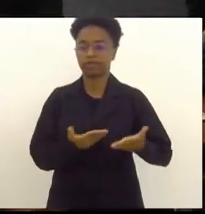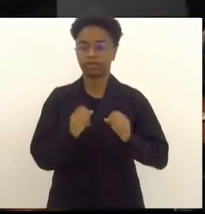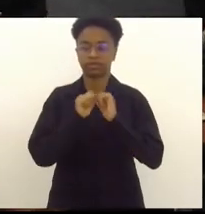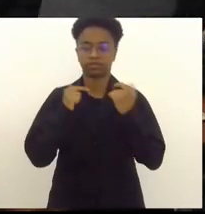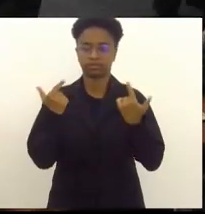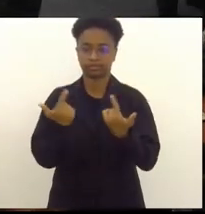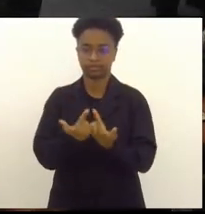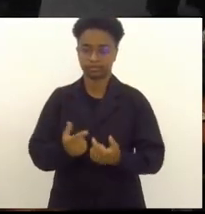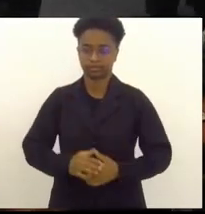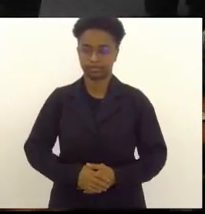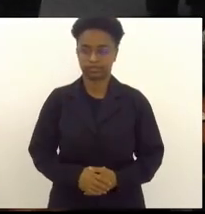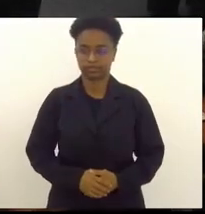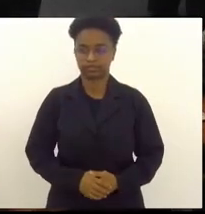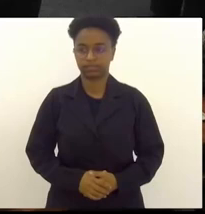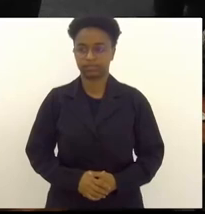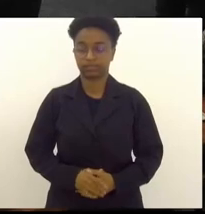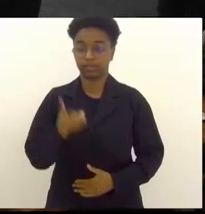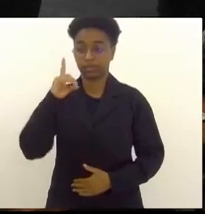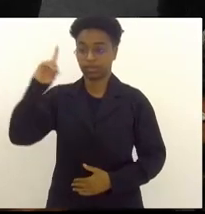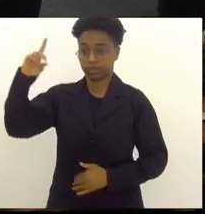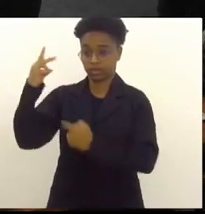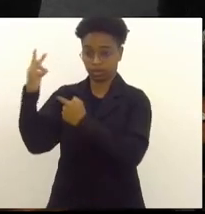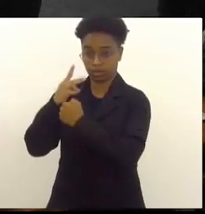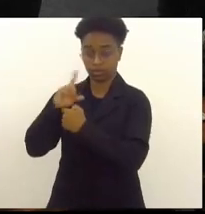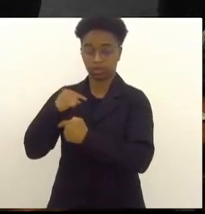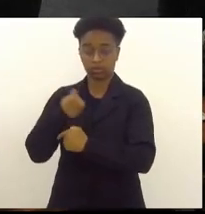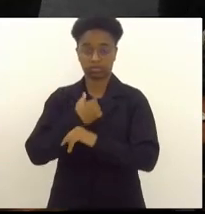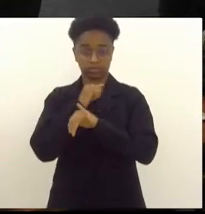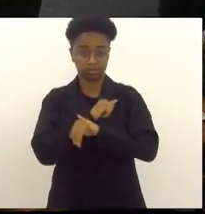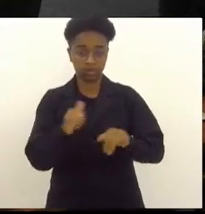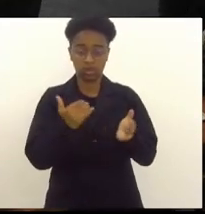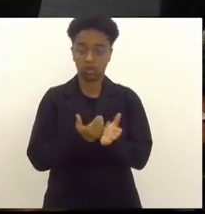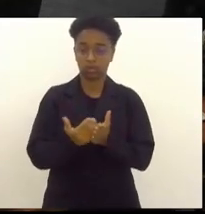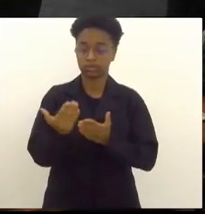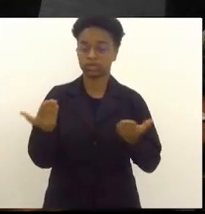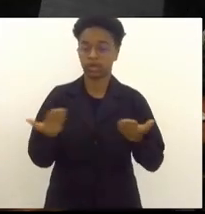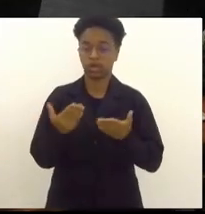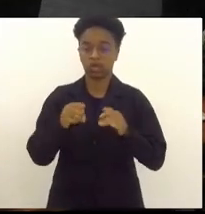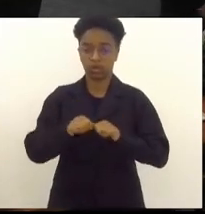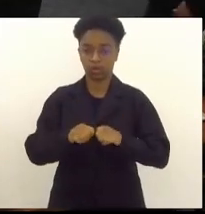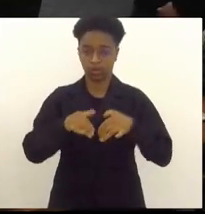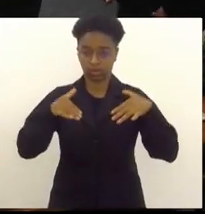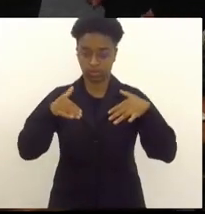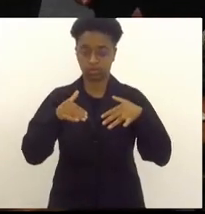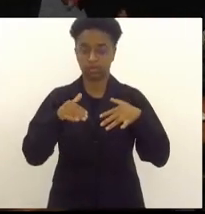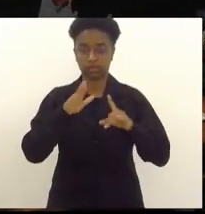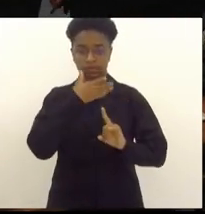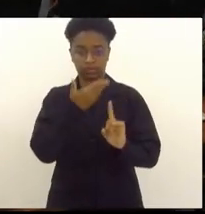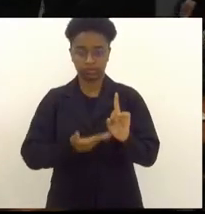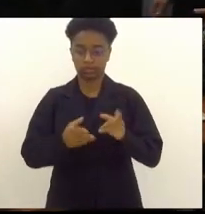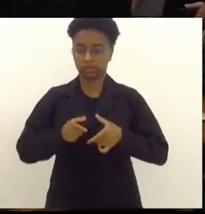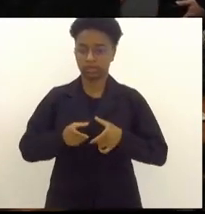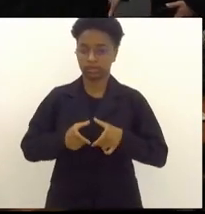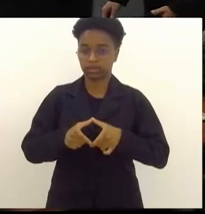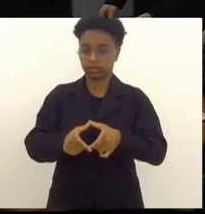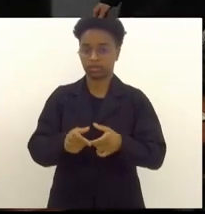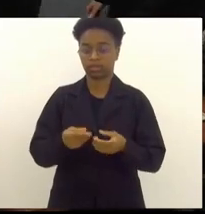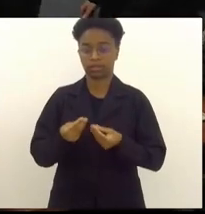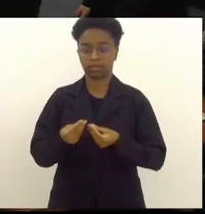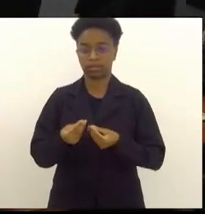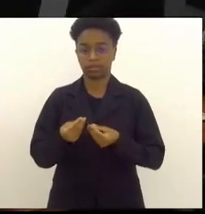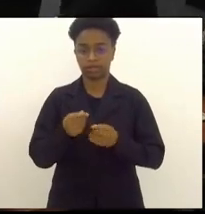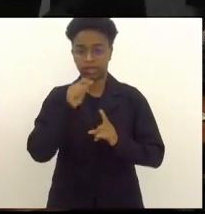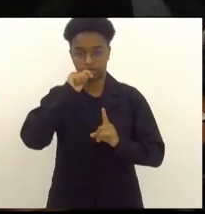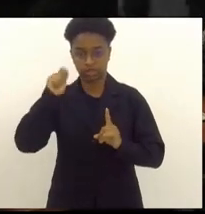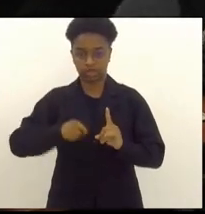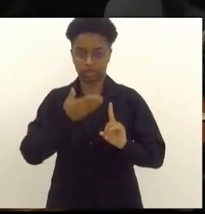LERJ. Sob a proteção de Deus, declaro aberta a sessão solene com a entrega da medalha Tiradentes à